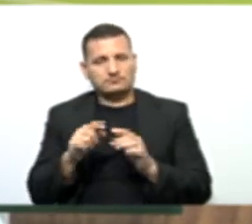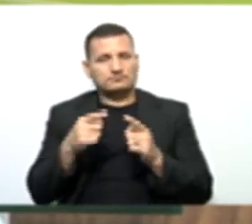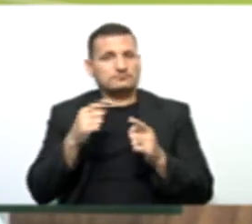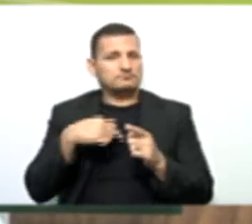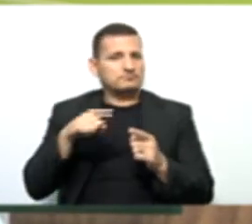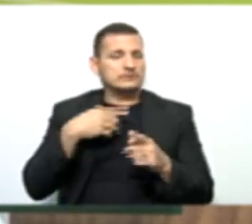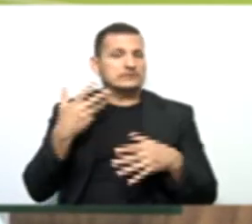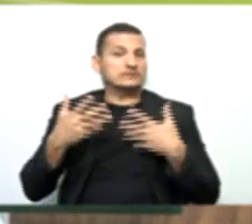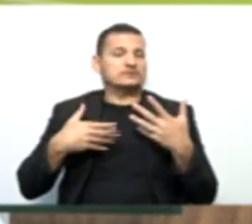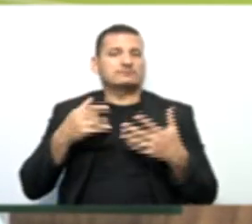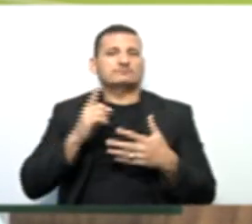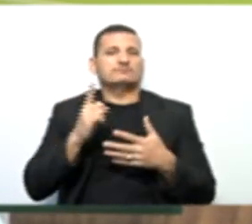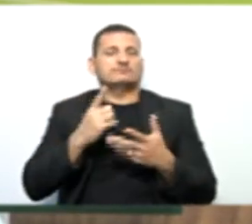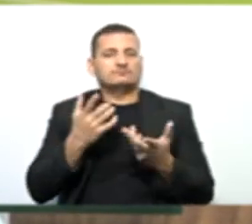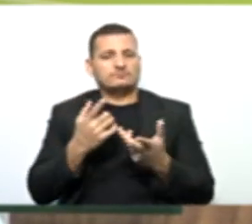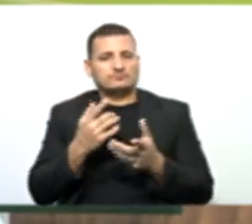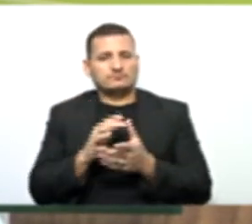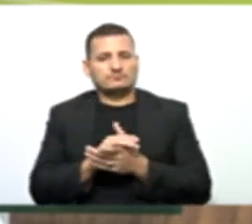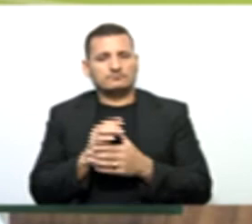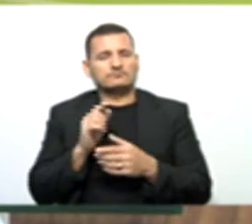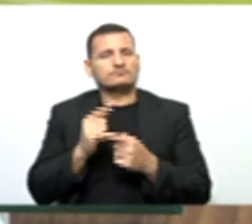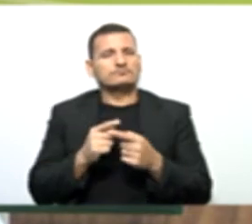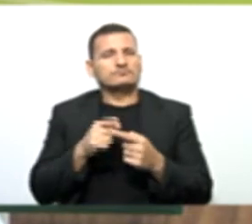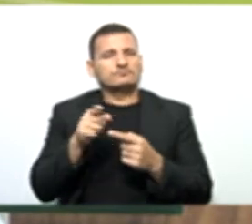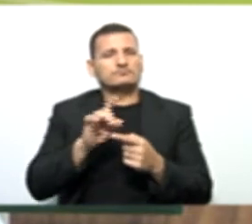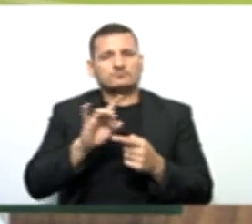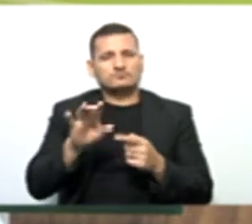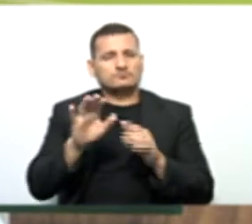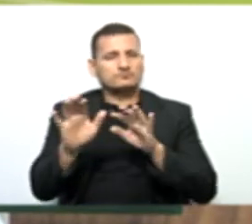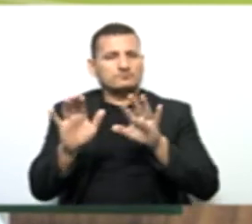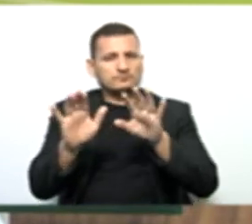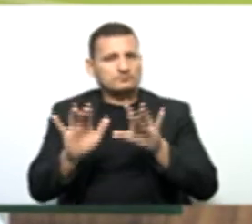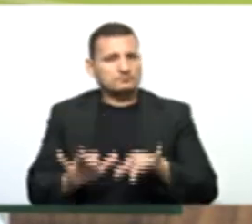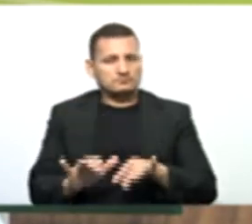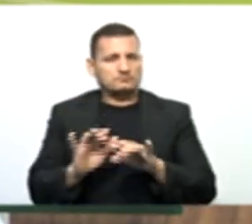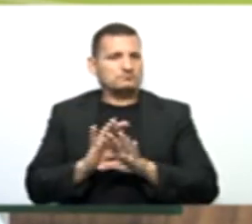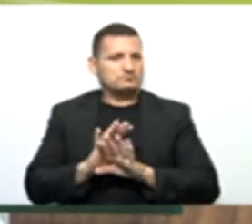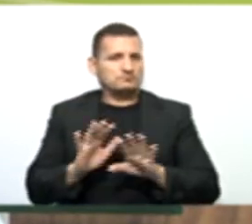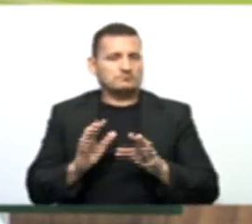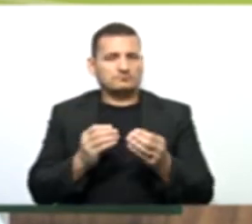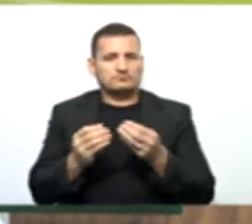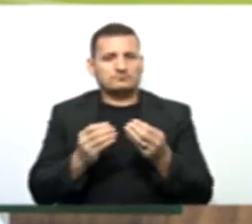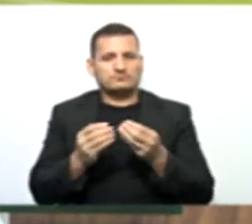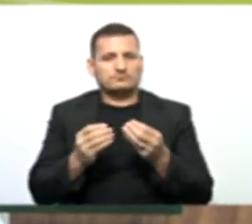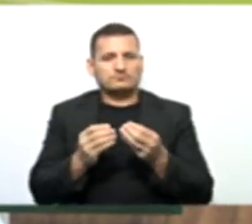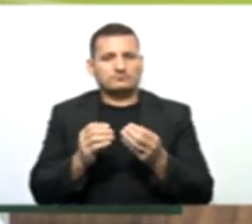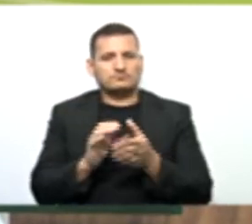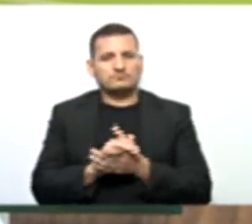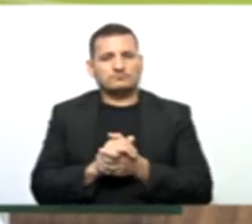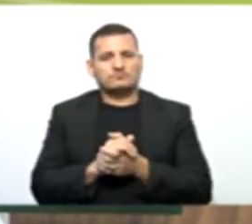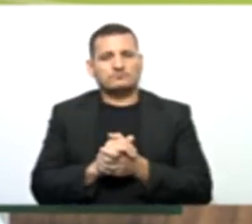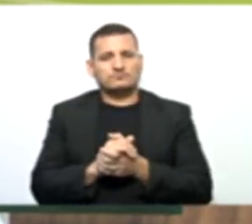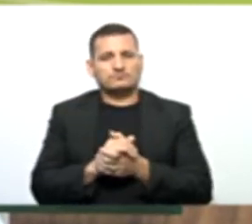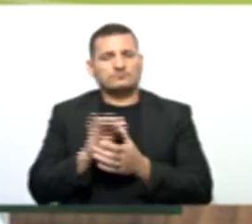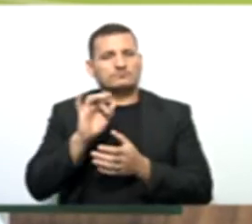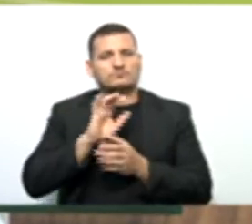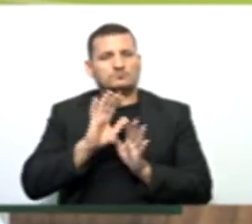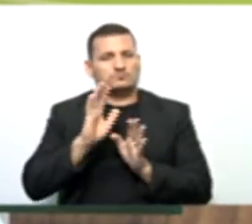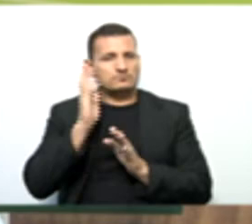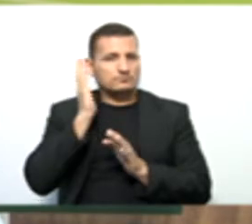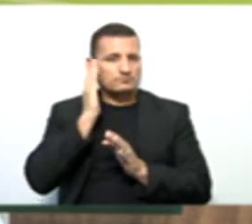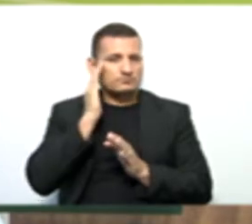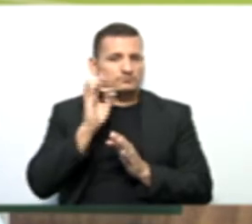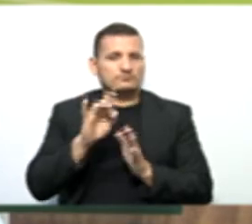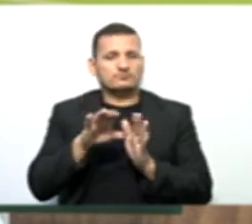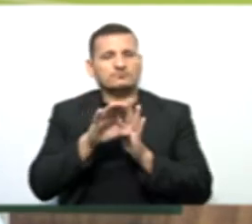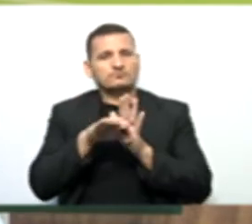se assustem, isso é só a maneira como ele é escrito e é assim mesmo, só saber o